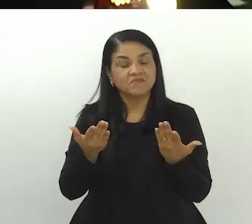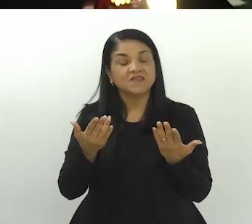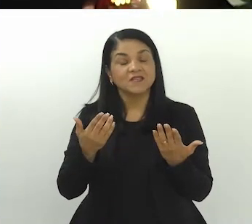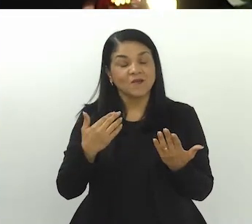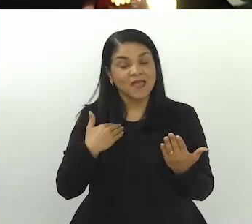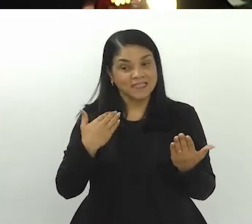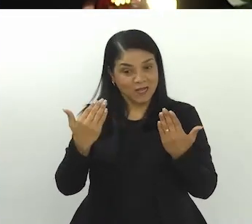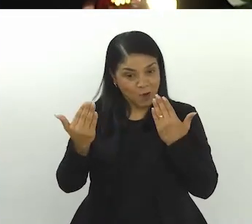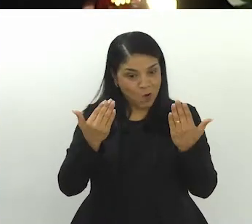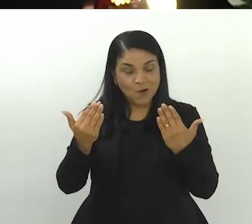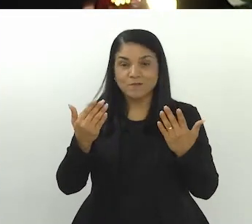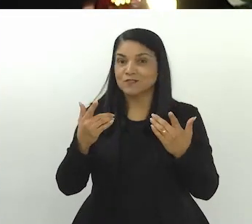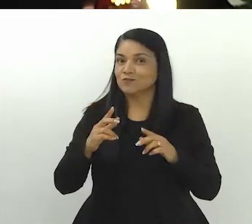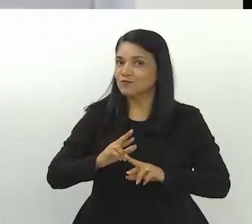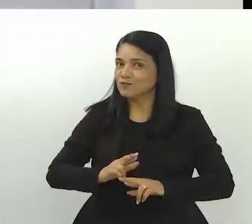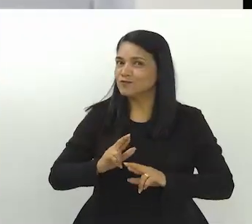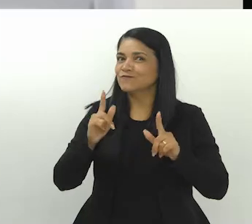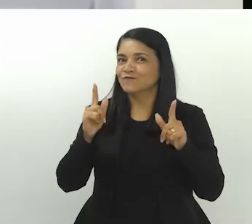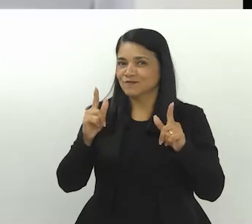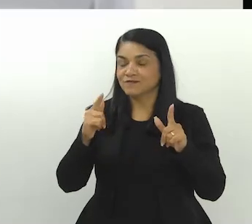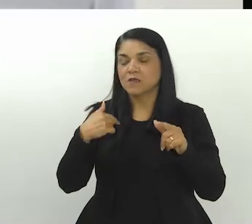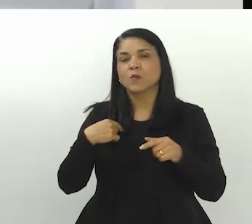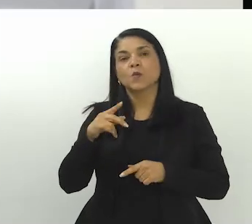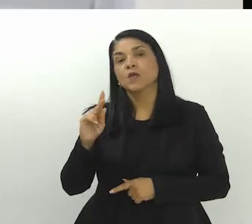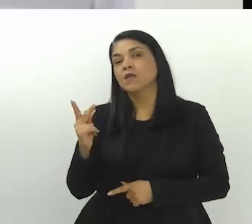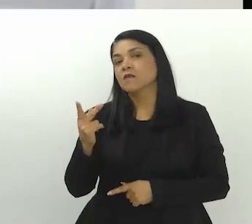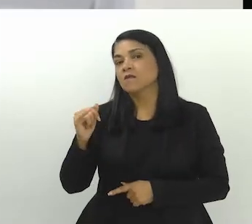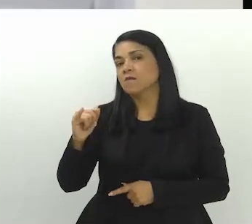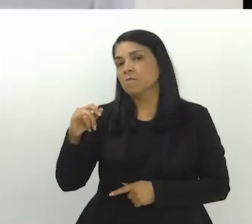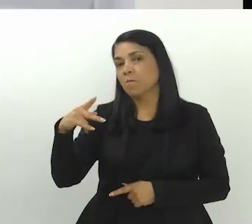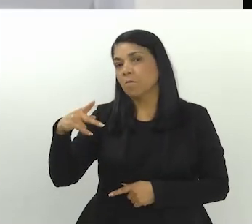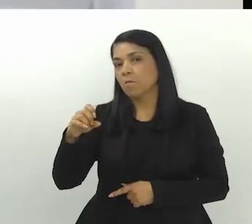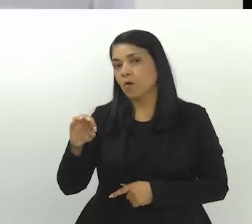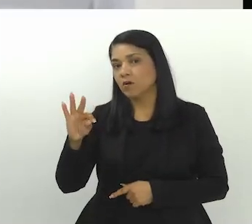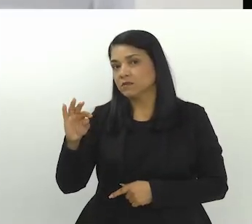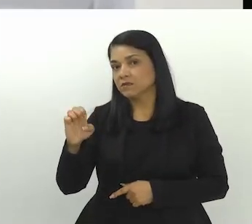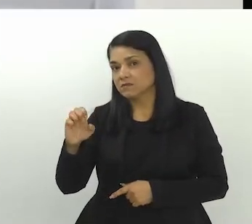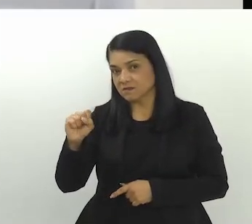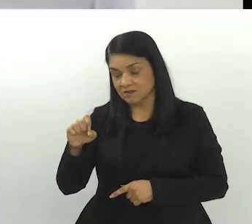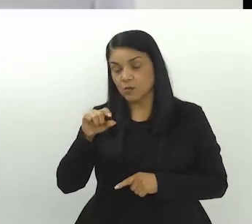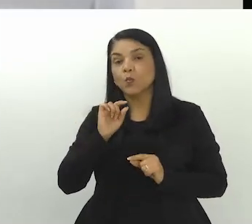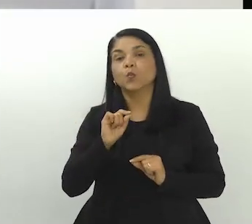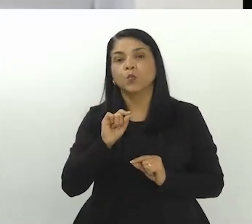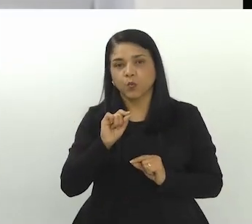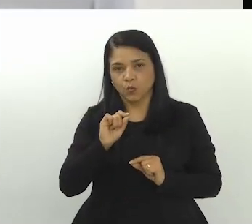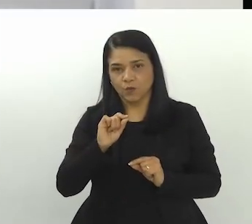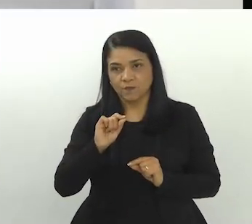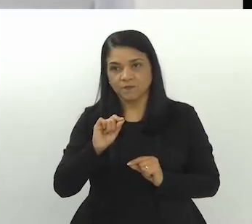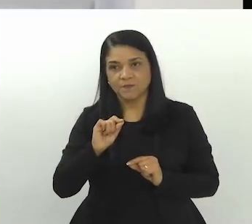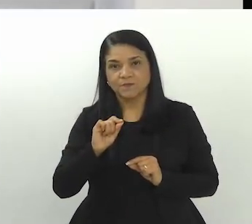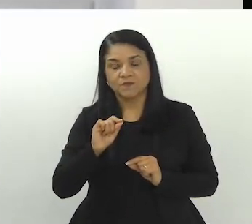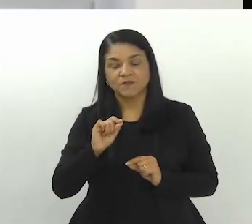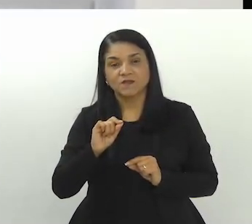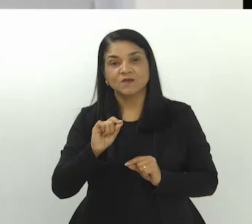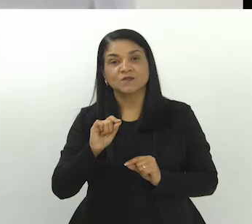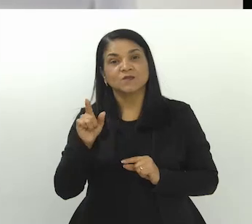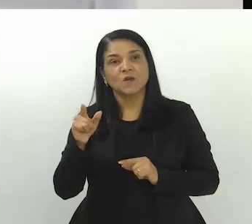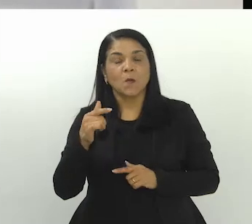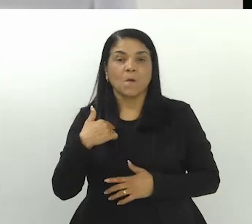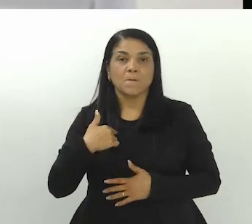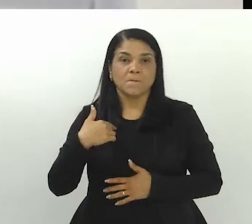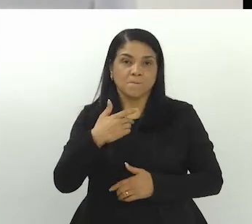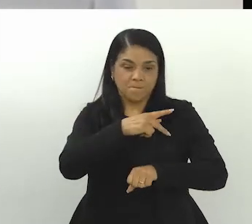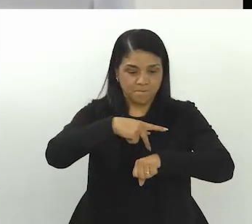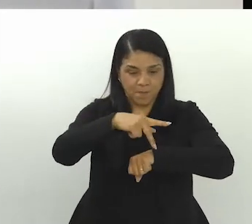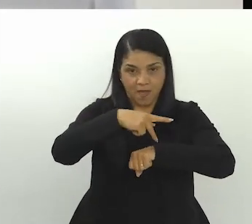ela é complicada. É Qual que é verdade. uma das hipóteses para isso, né? É que justamente, né, no caso